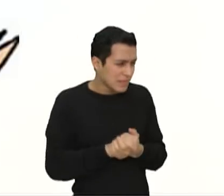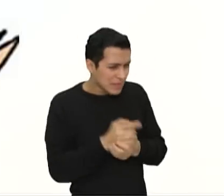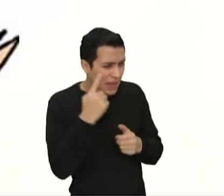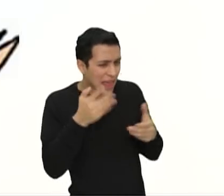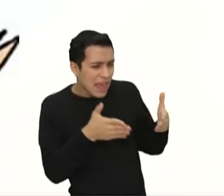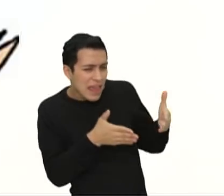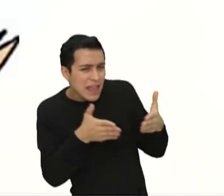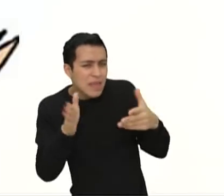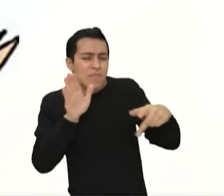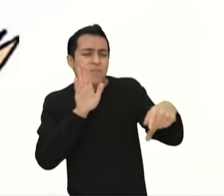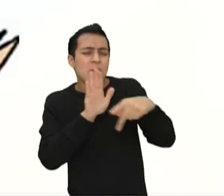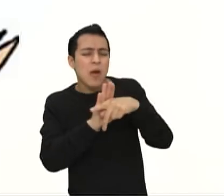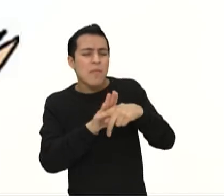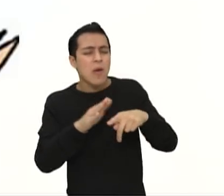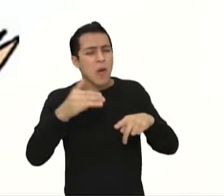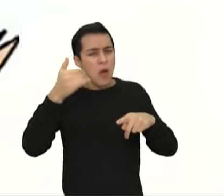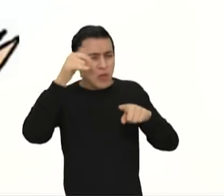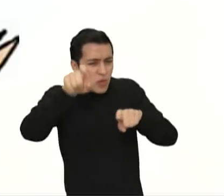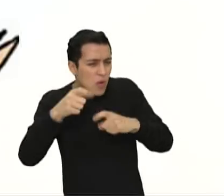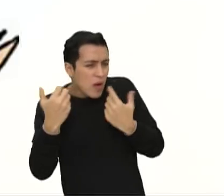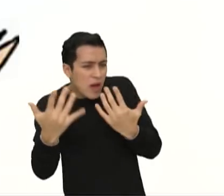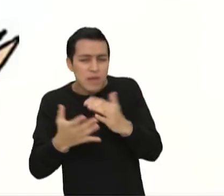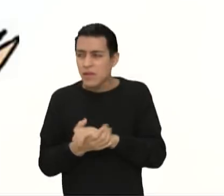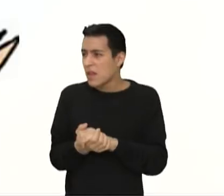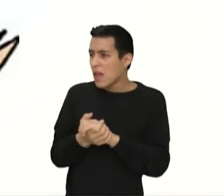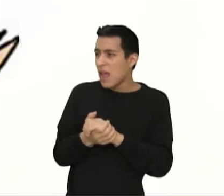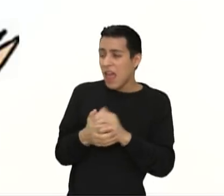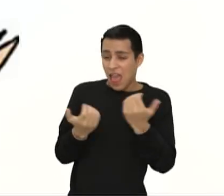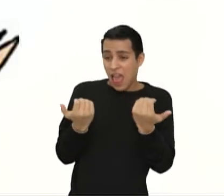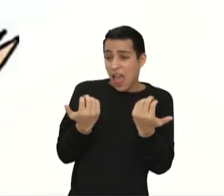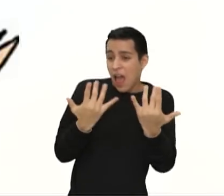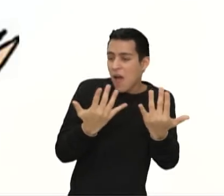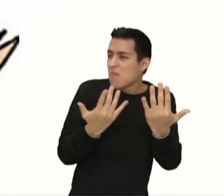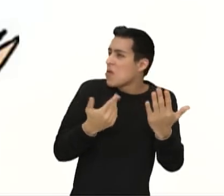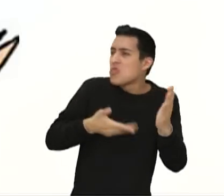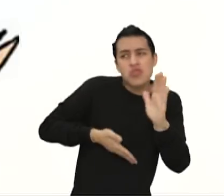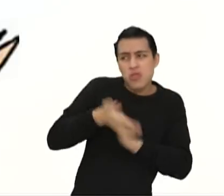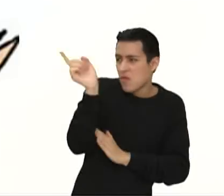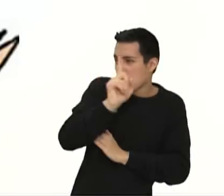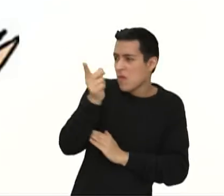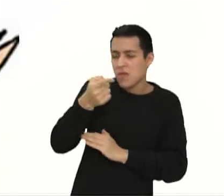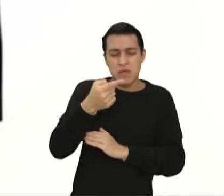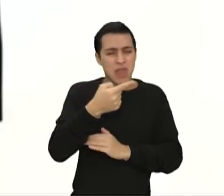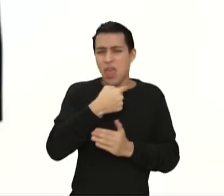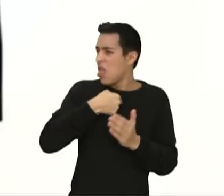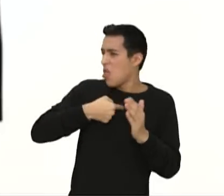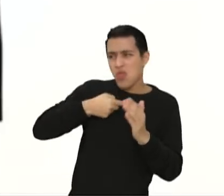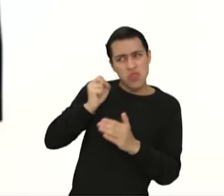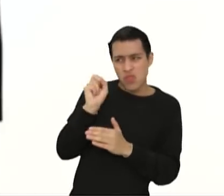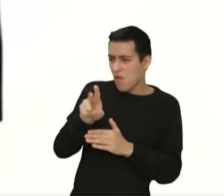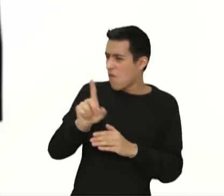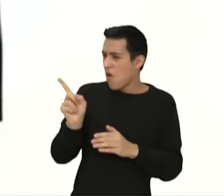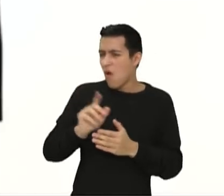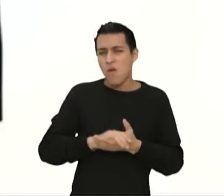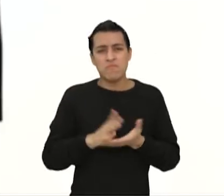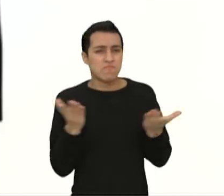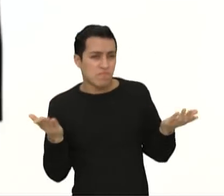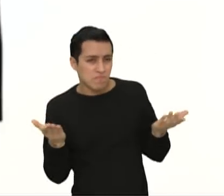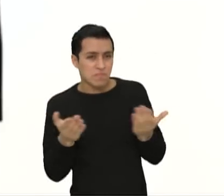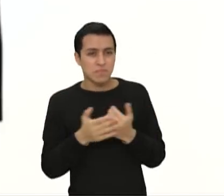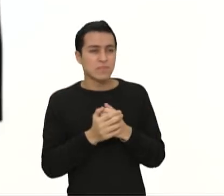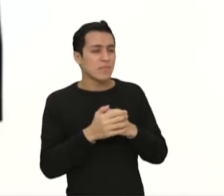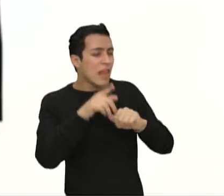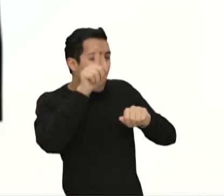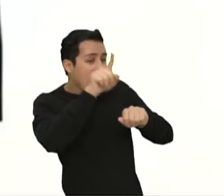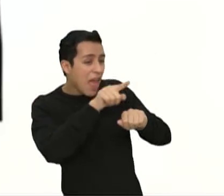do campo. Ao campo, não vou. Ao campo, eu não vou. A crase